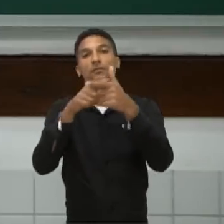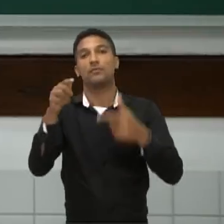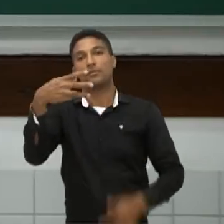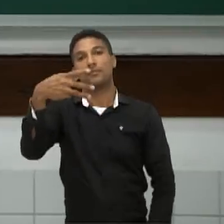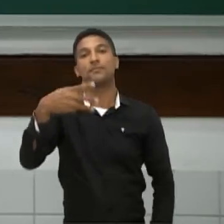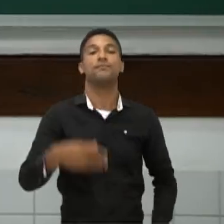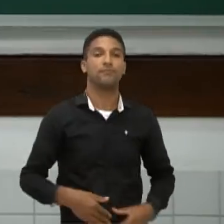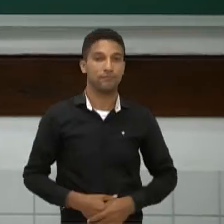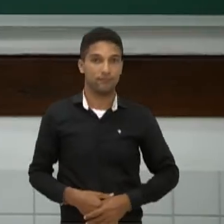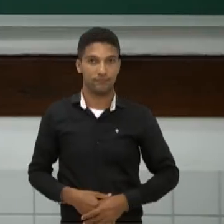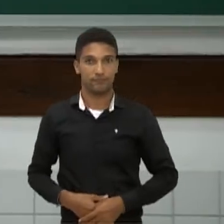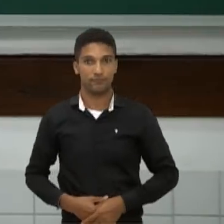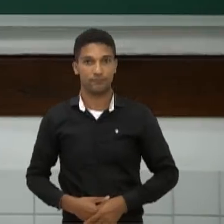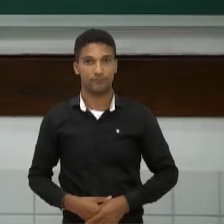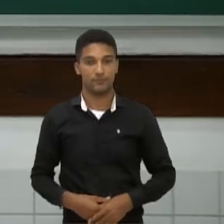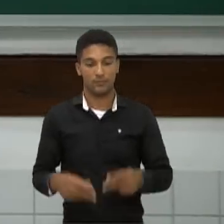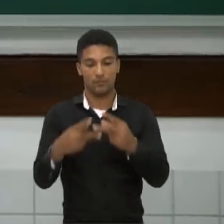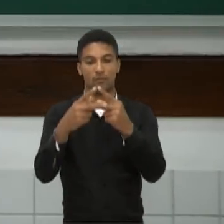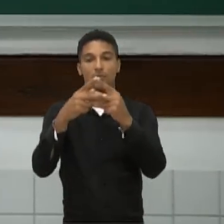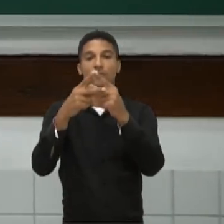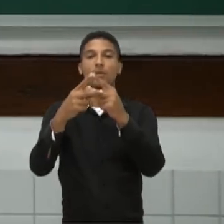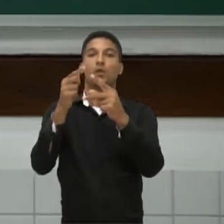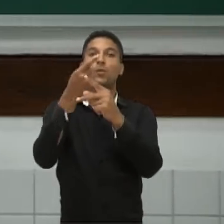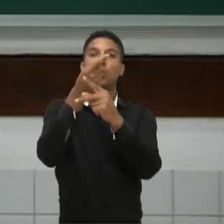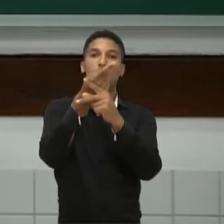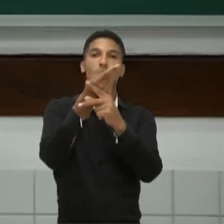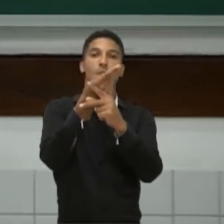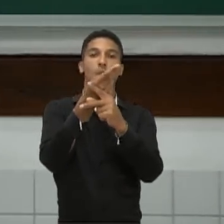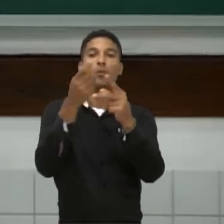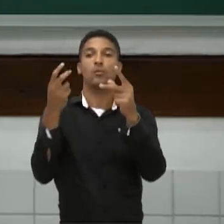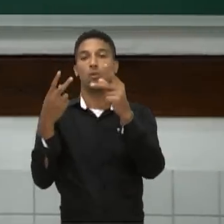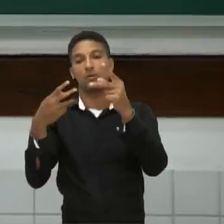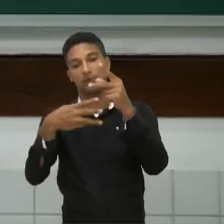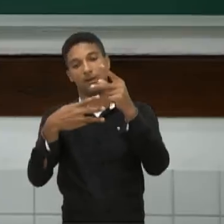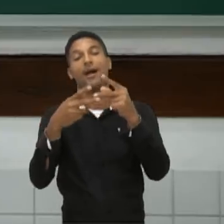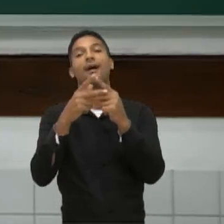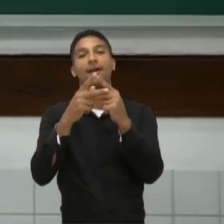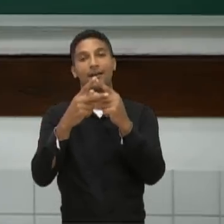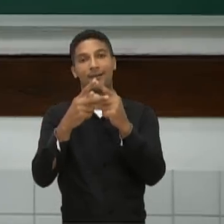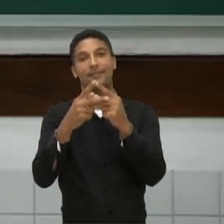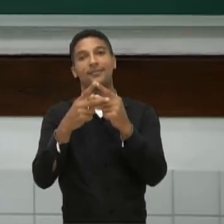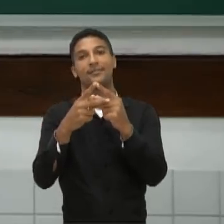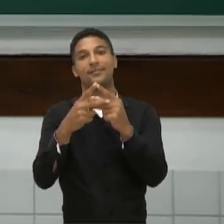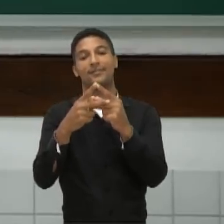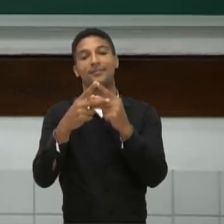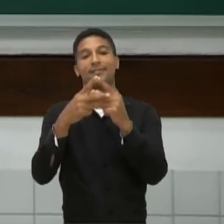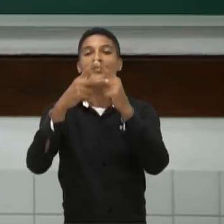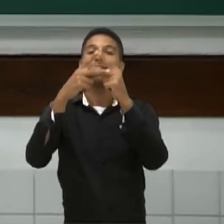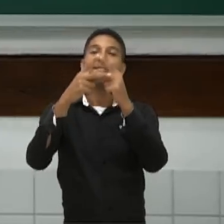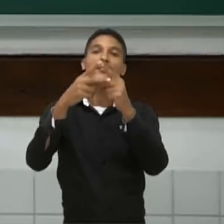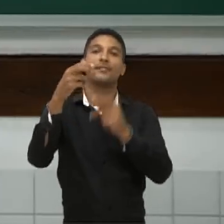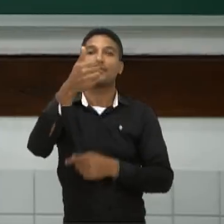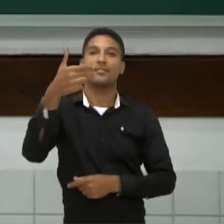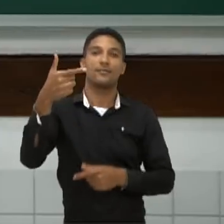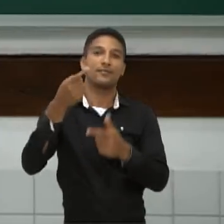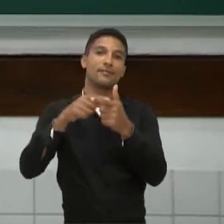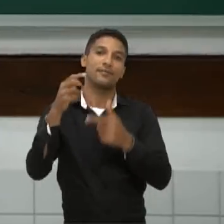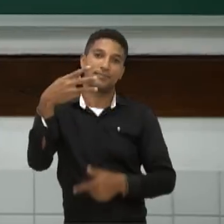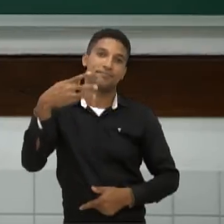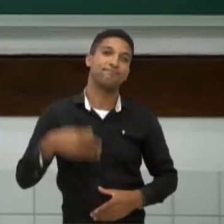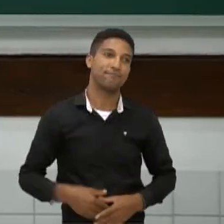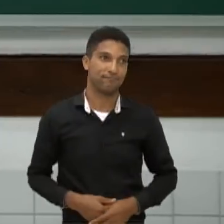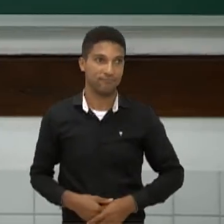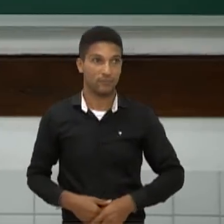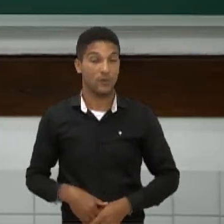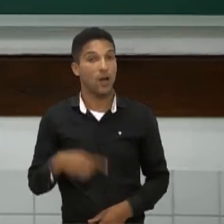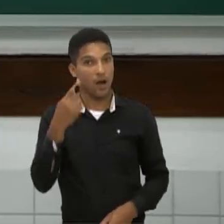aqui com a professora no quadro, tá bom, pessoal? Então, vamos lá. Eu tenho lá, certo? O que que eu tenho lá? Eu tenho